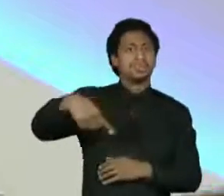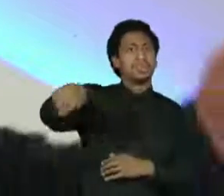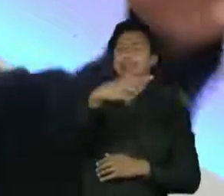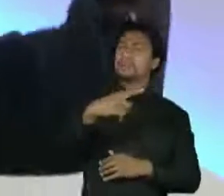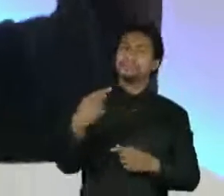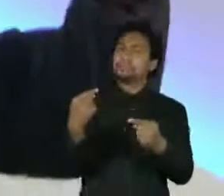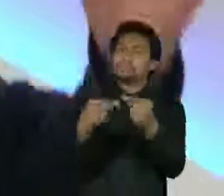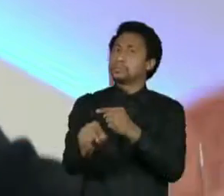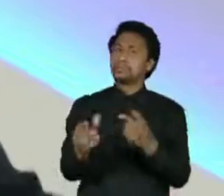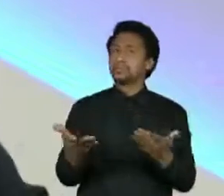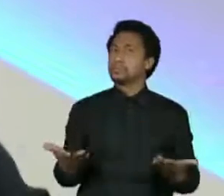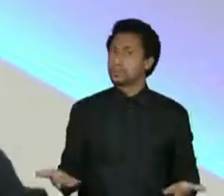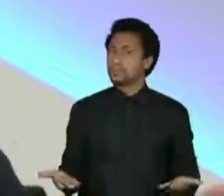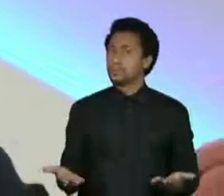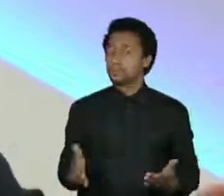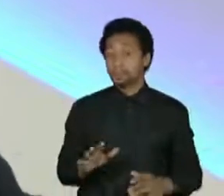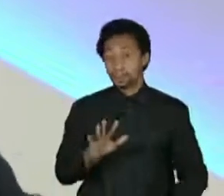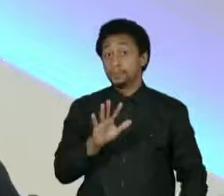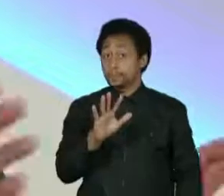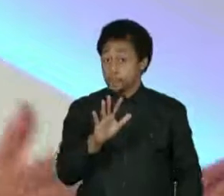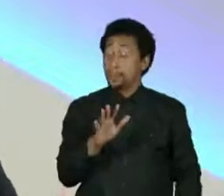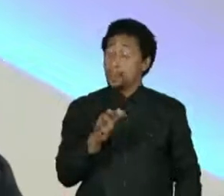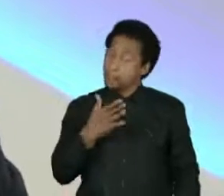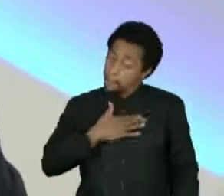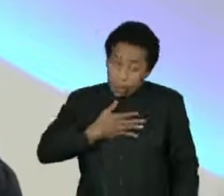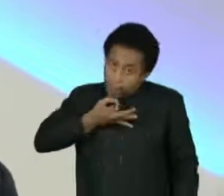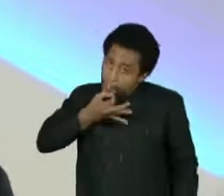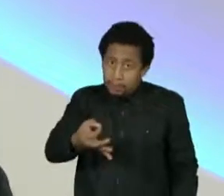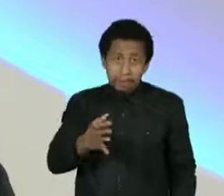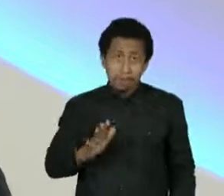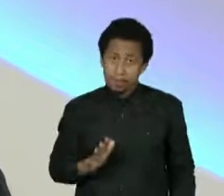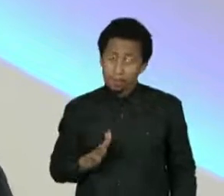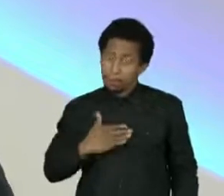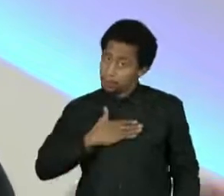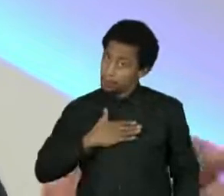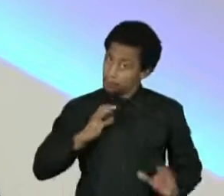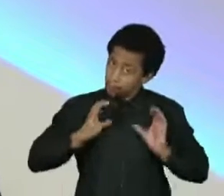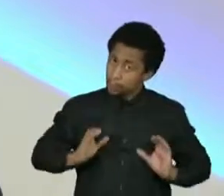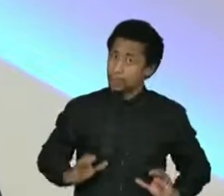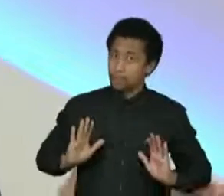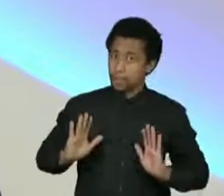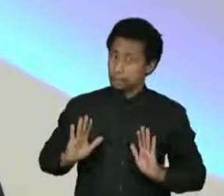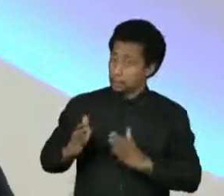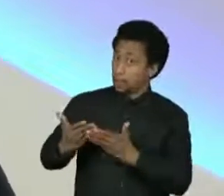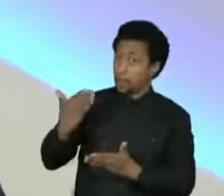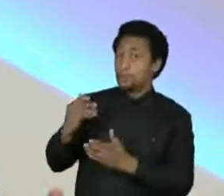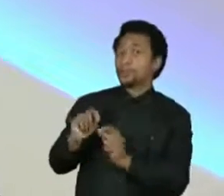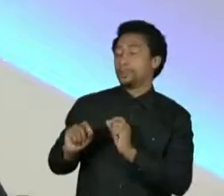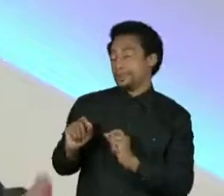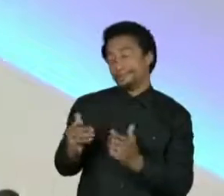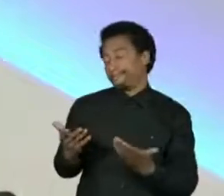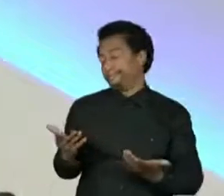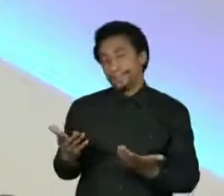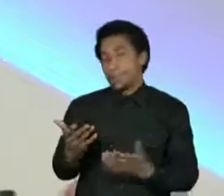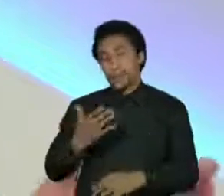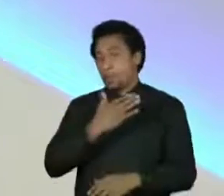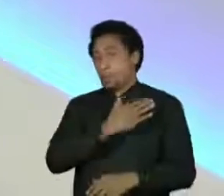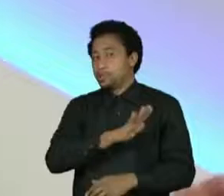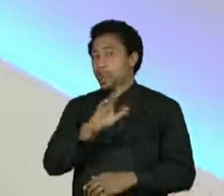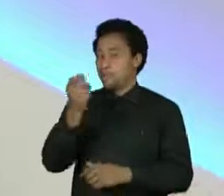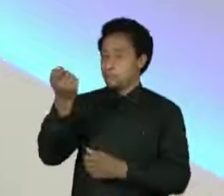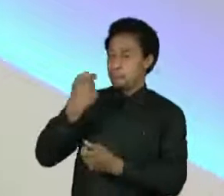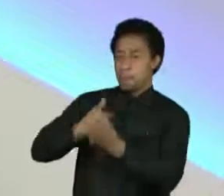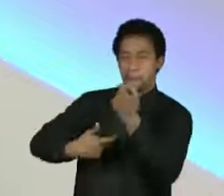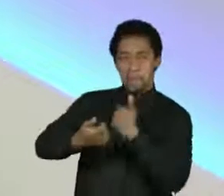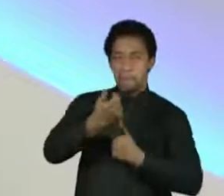estava acontecendo. Então, eu dou opinião. Então, o meu comportamento quando eu jogava era o seguinte, eu também não gostava de algumas críticas.